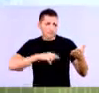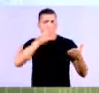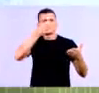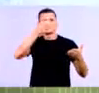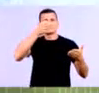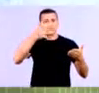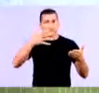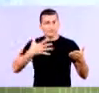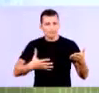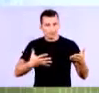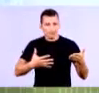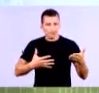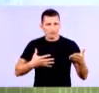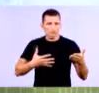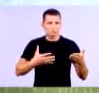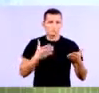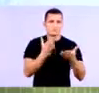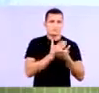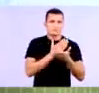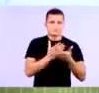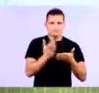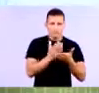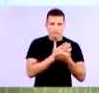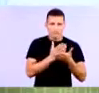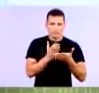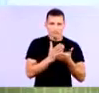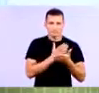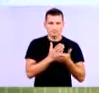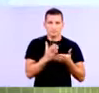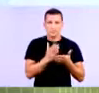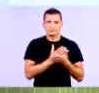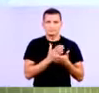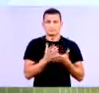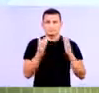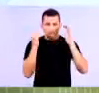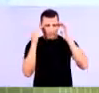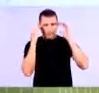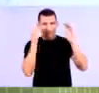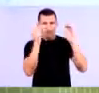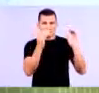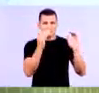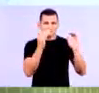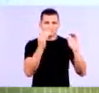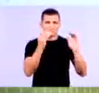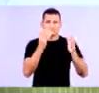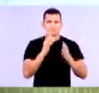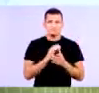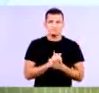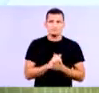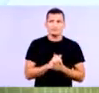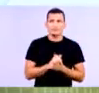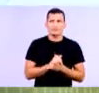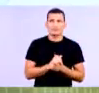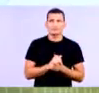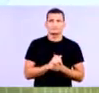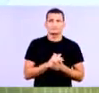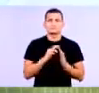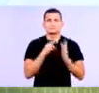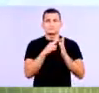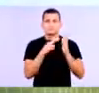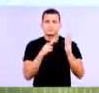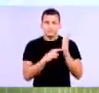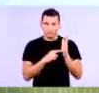cláusulas contratuais algo relacionado à obediência, né, com relação às